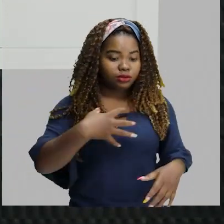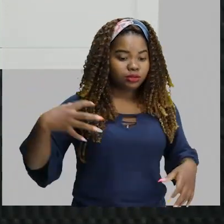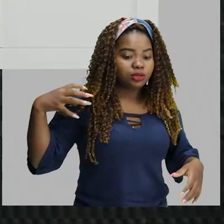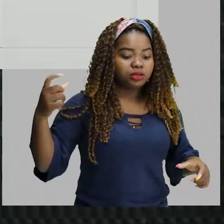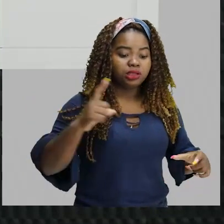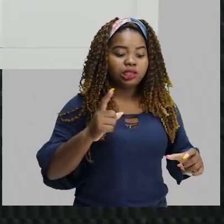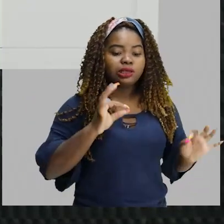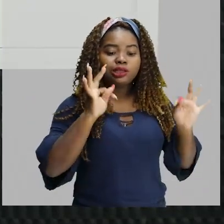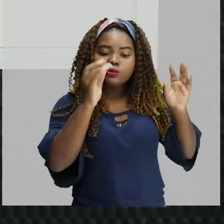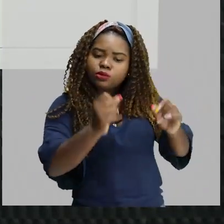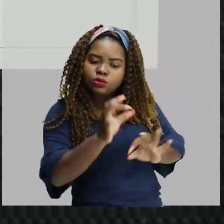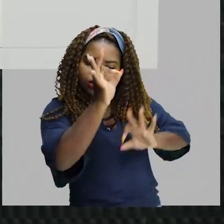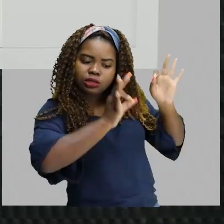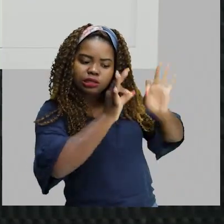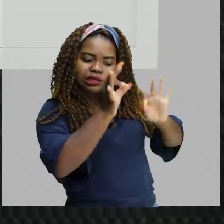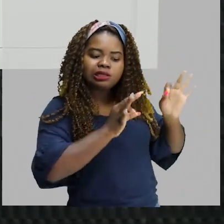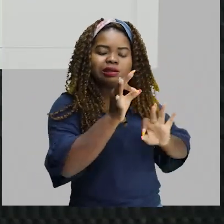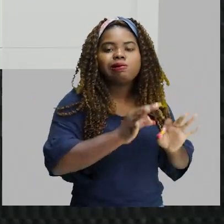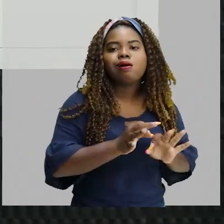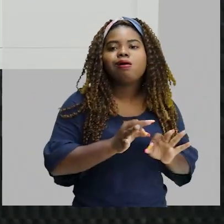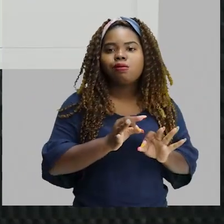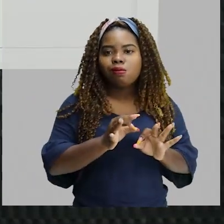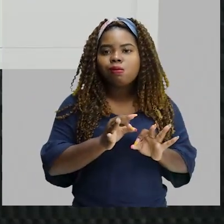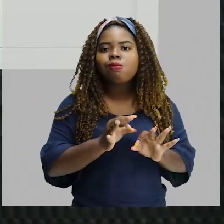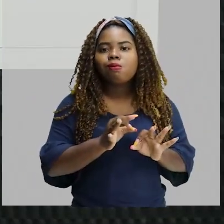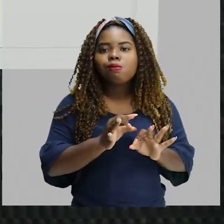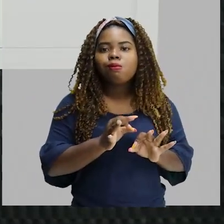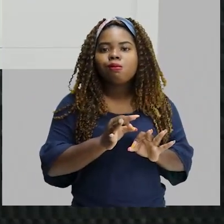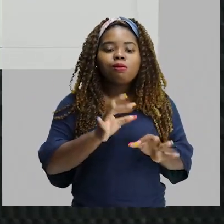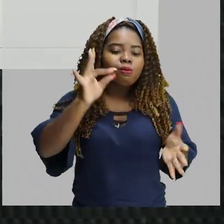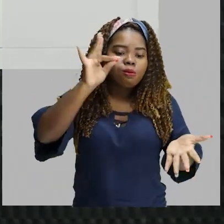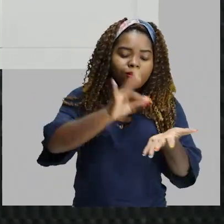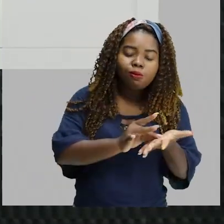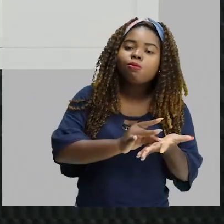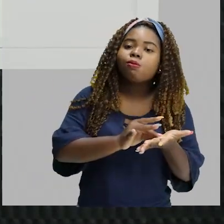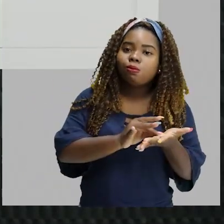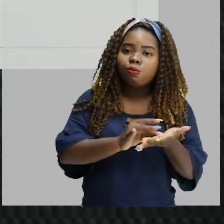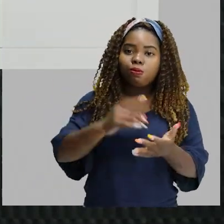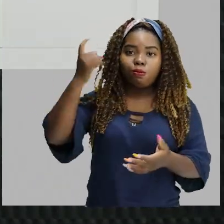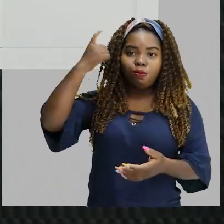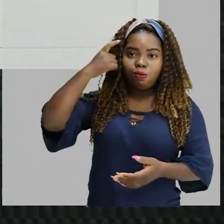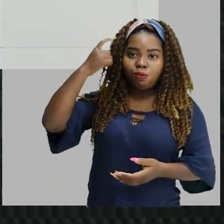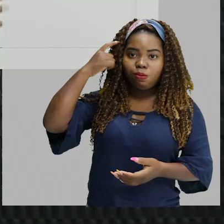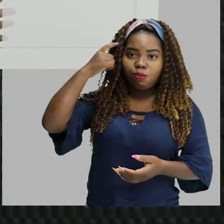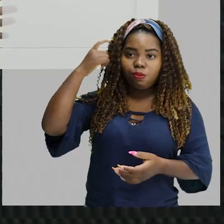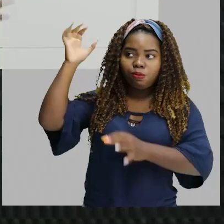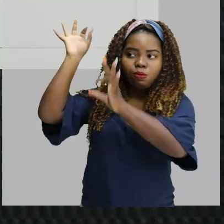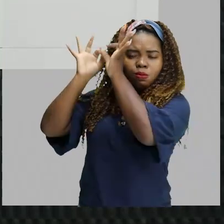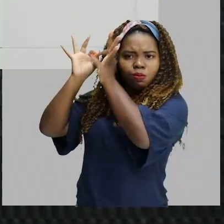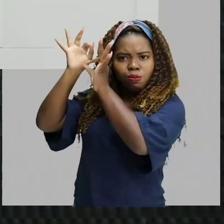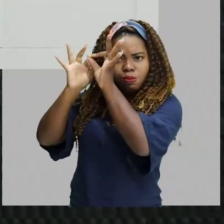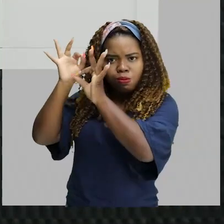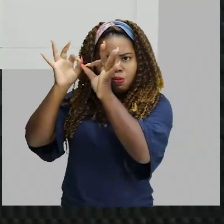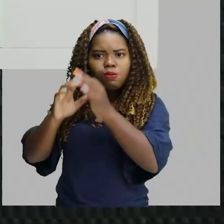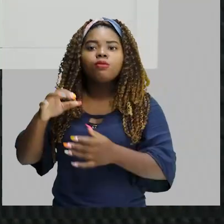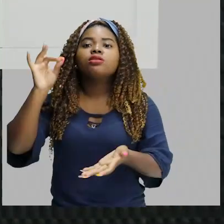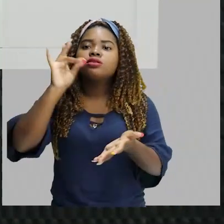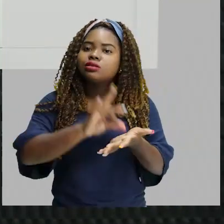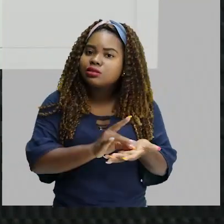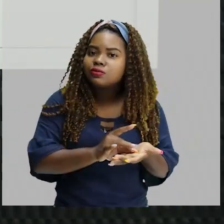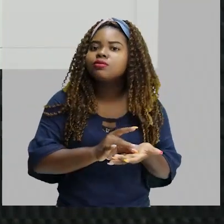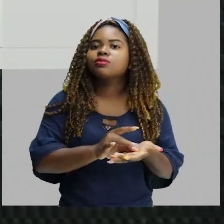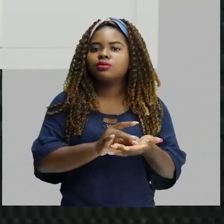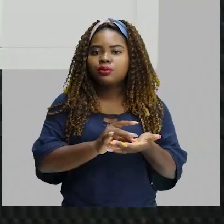um aparato para confiabilidade das premissas. Isso é verdade. Ele usava até questões aí